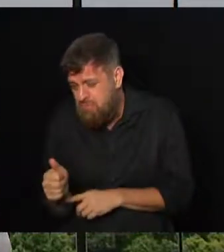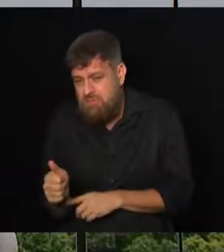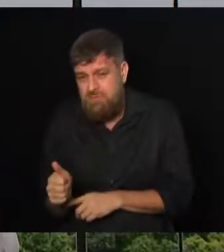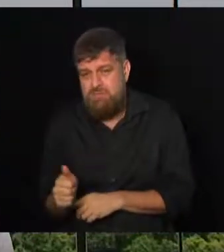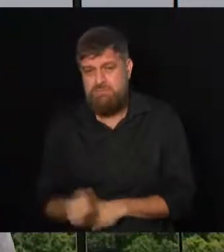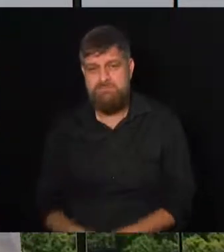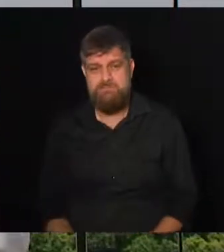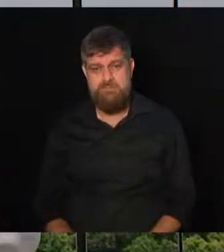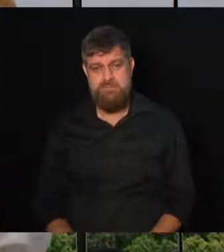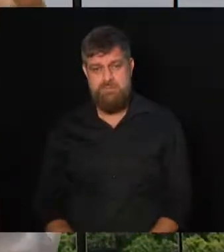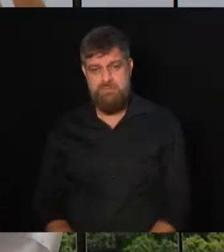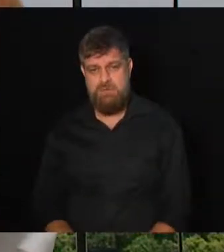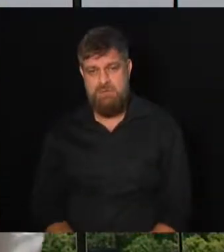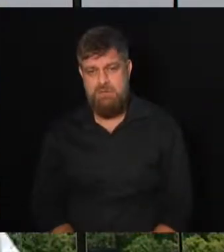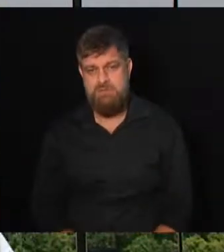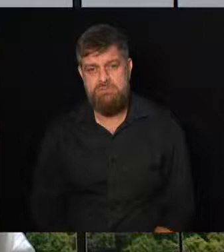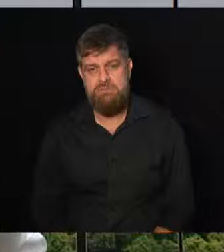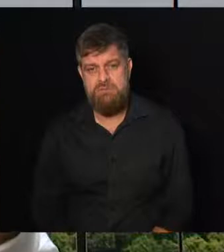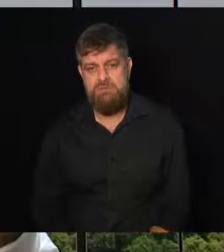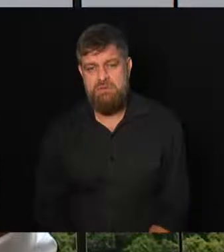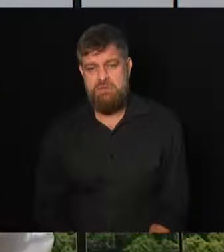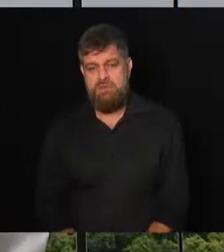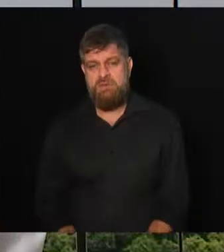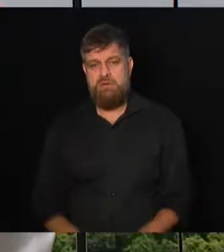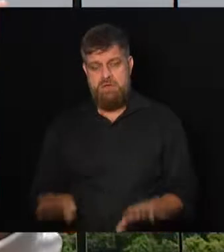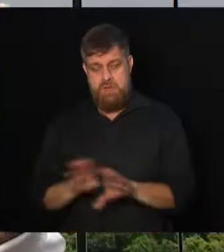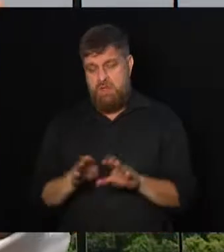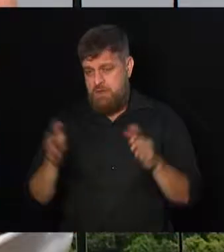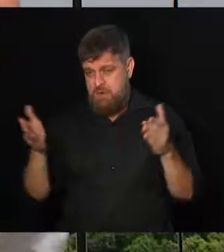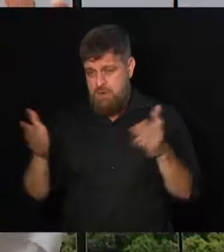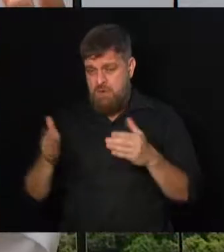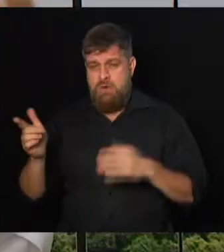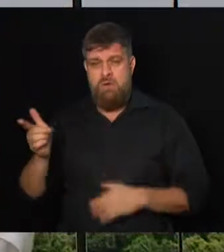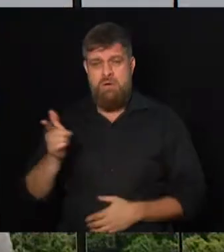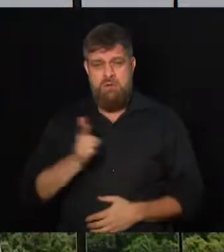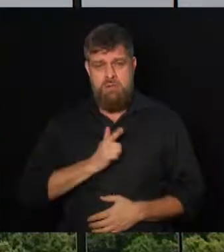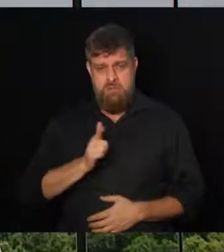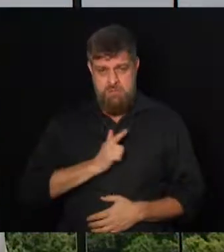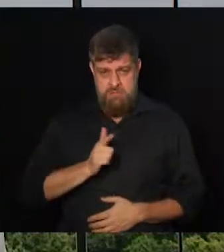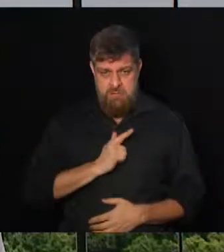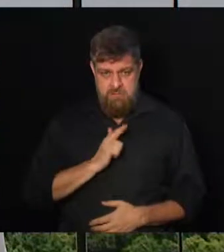ruim. E muito em voga hoje surgiu a parte